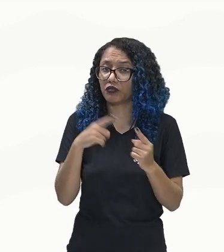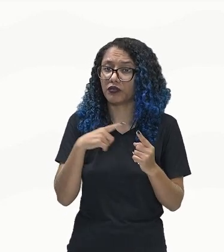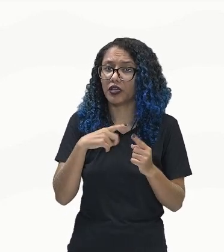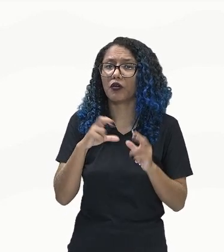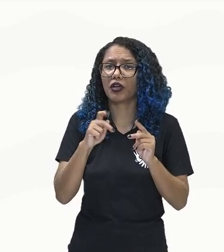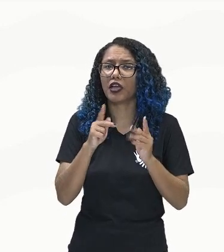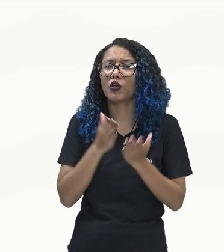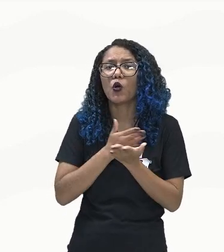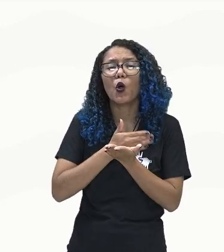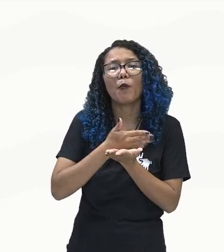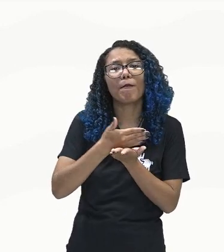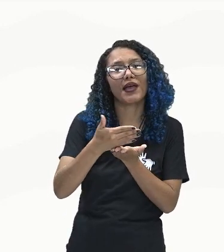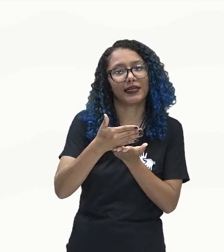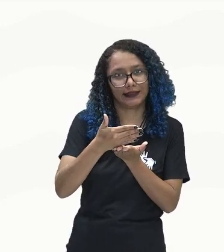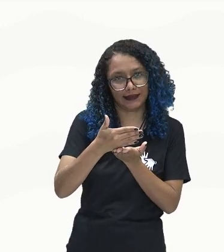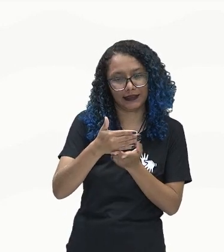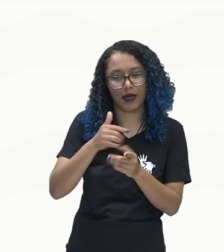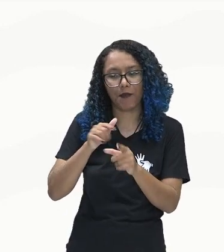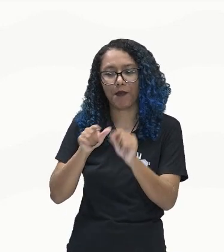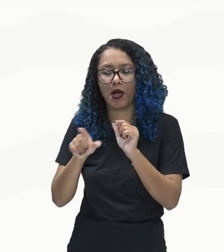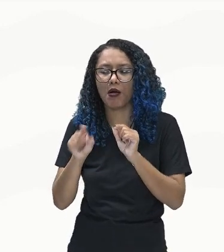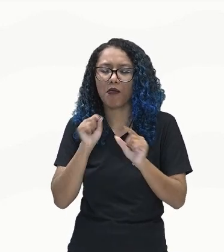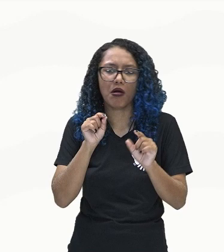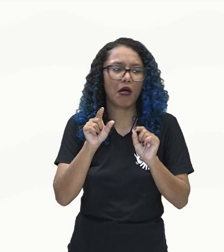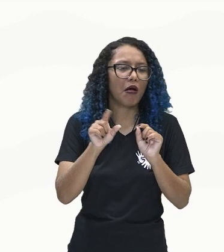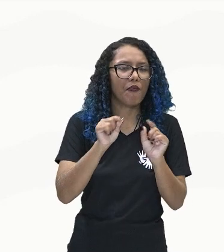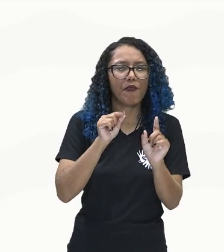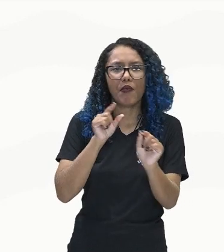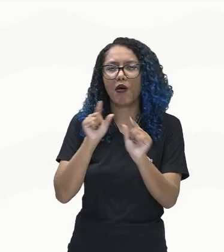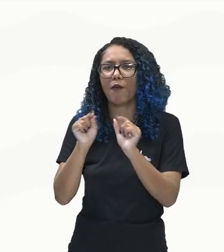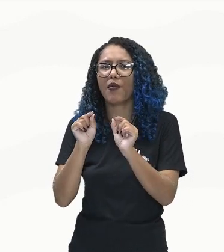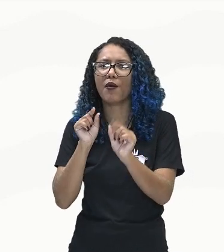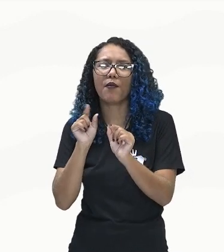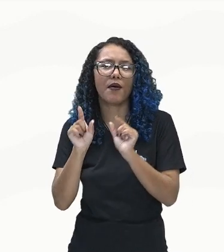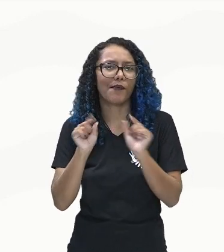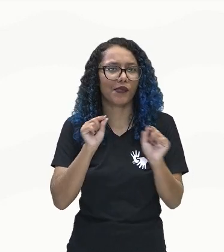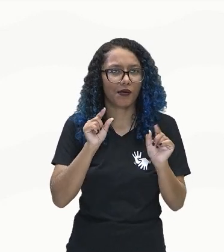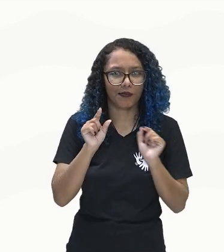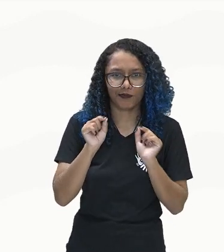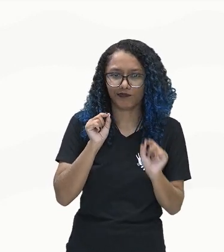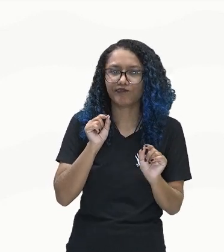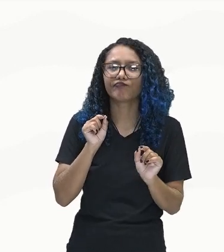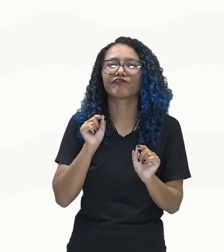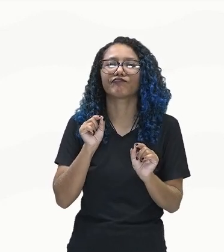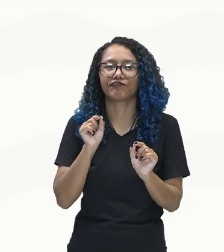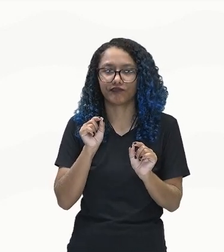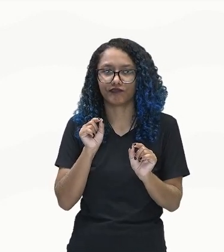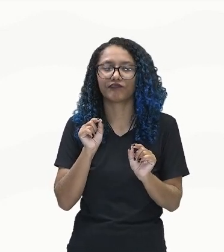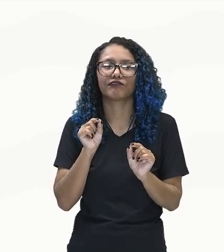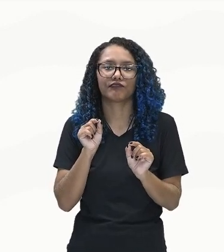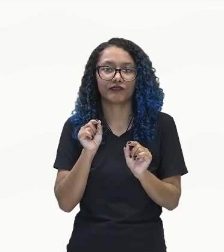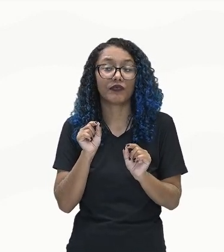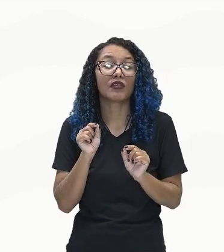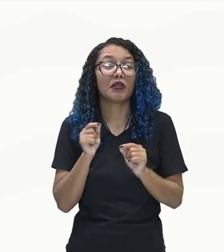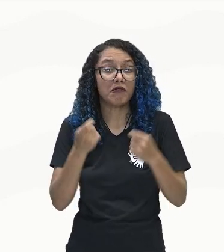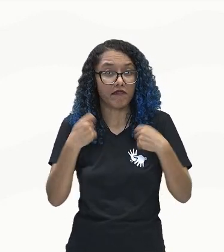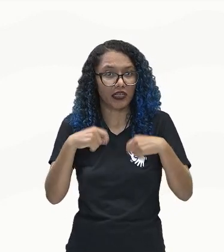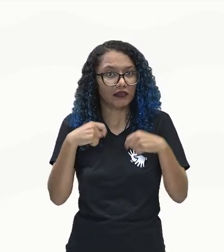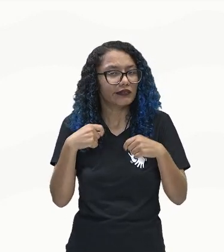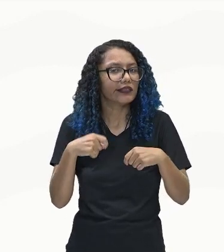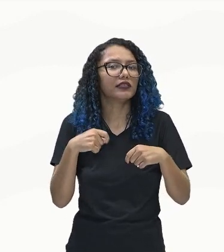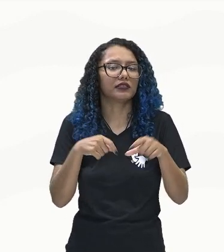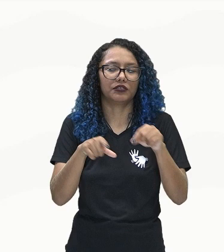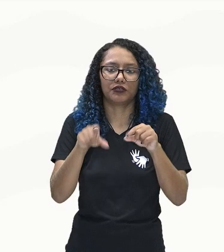fazer escolhas, né? Então as escolhas elas começam a aparecer, né? E elas precisam acontecer para que você,